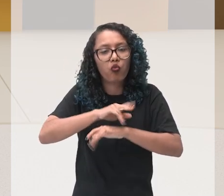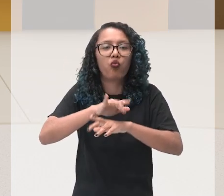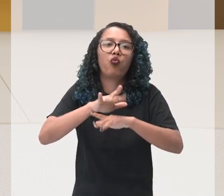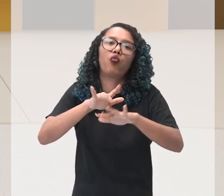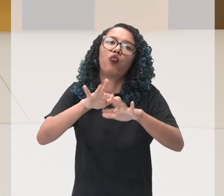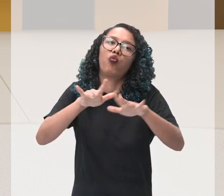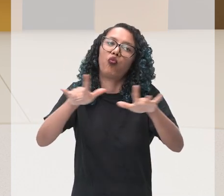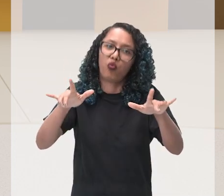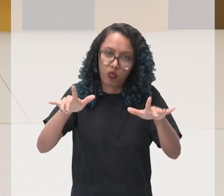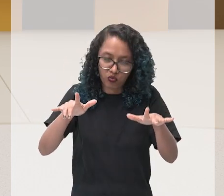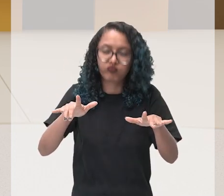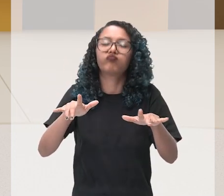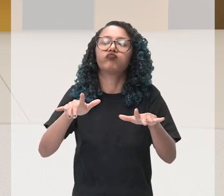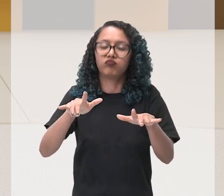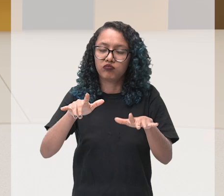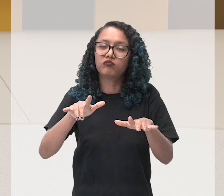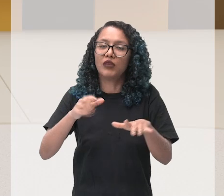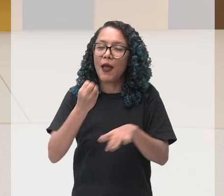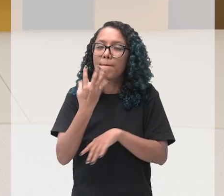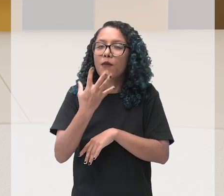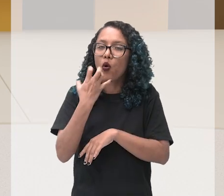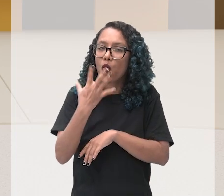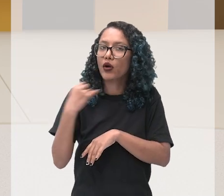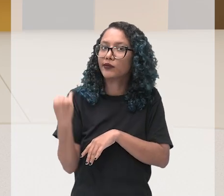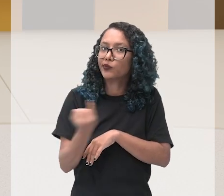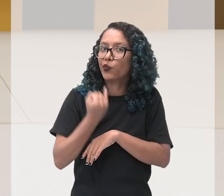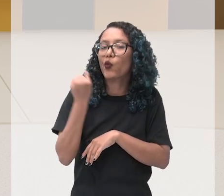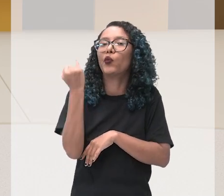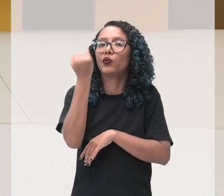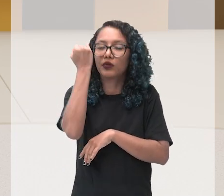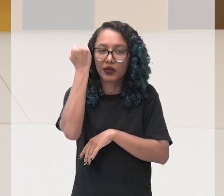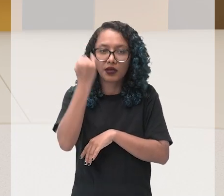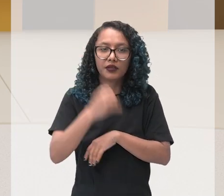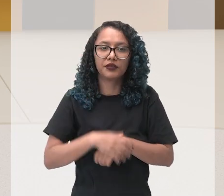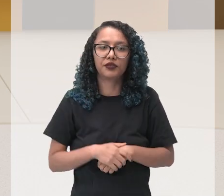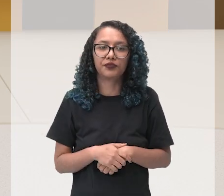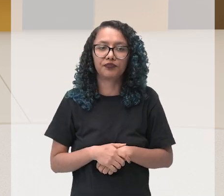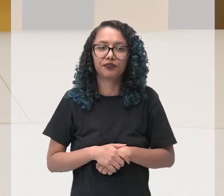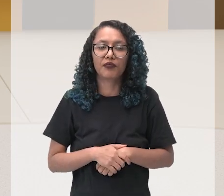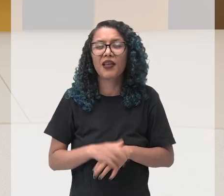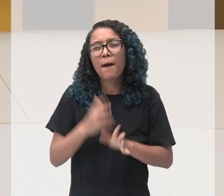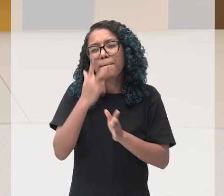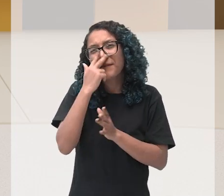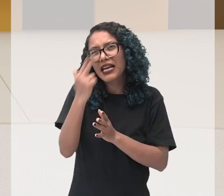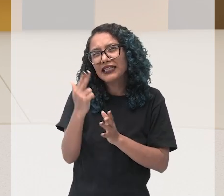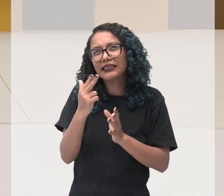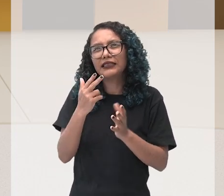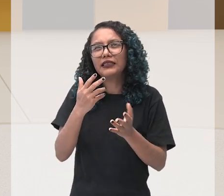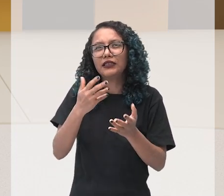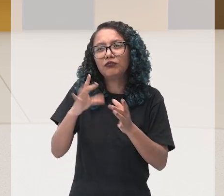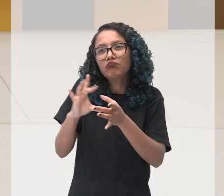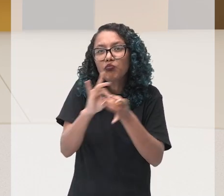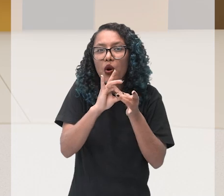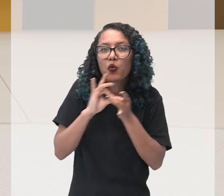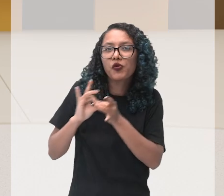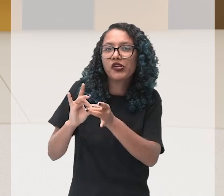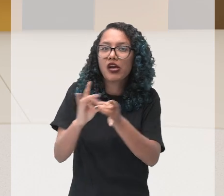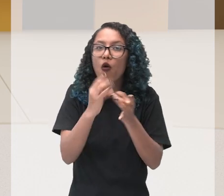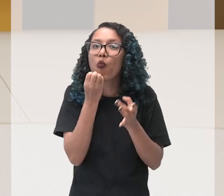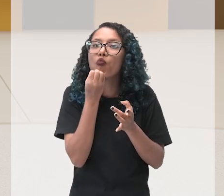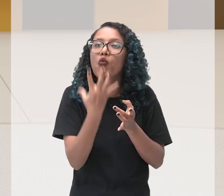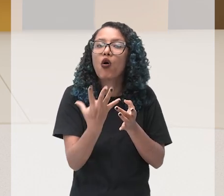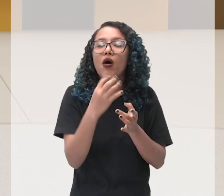muito grande, ela acaba fazendo com que exista uma corrente do bem. Então, quando